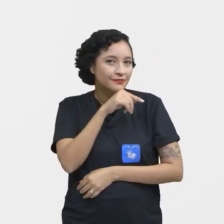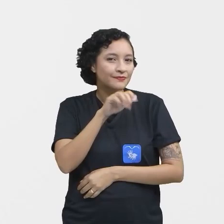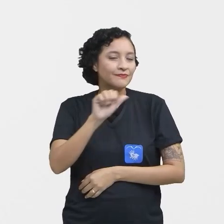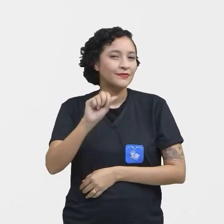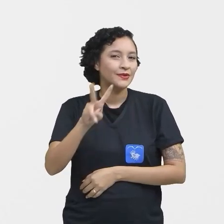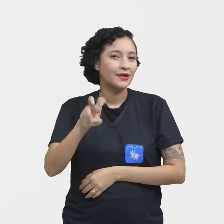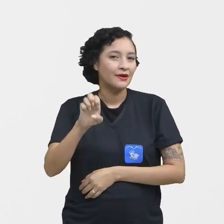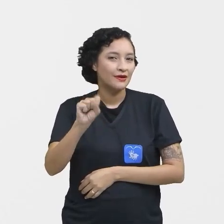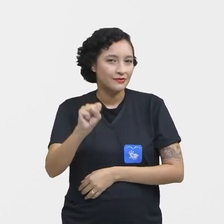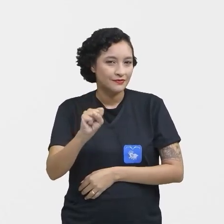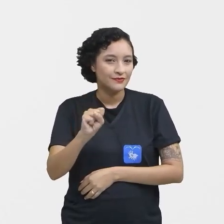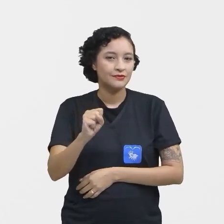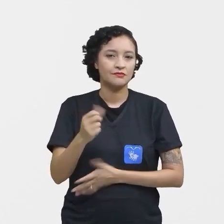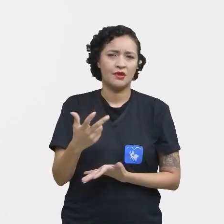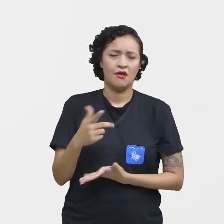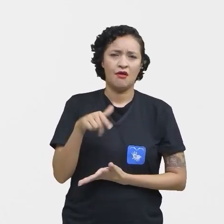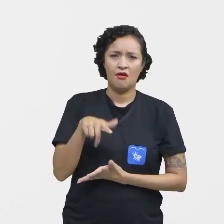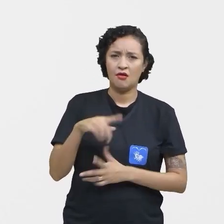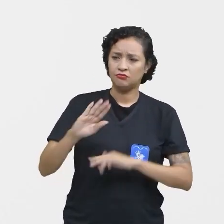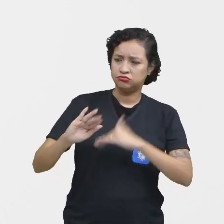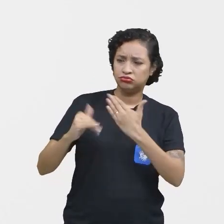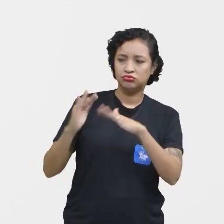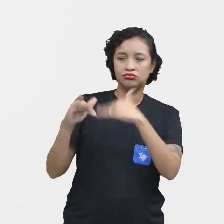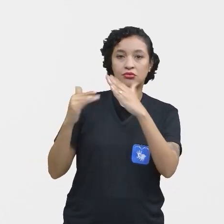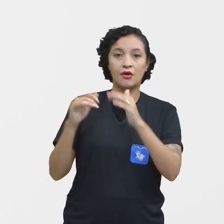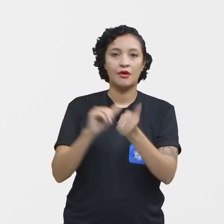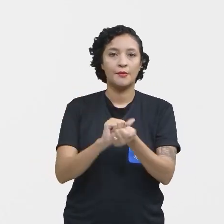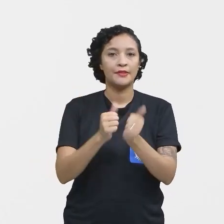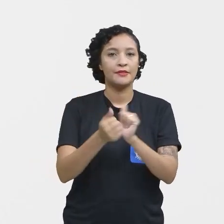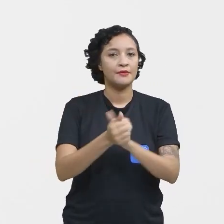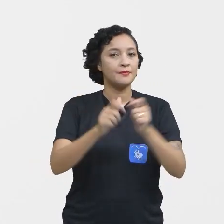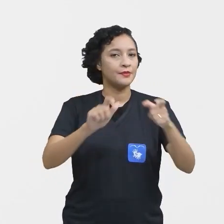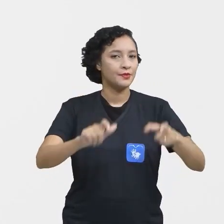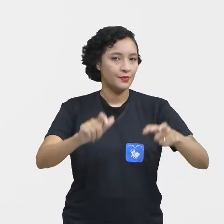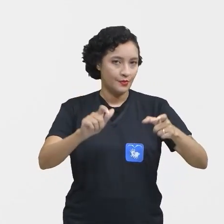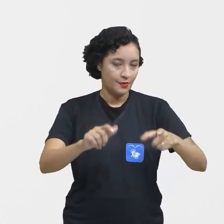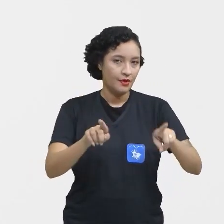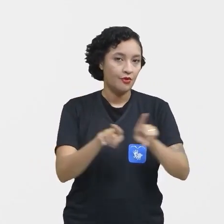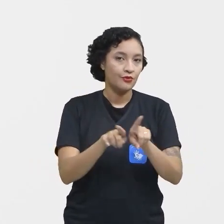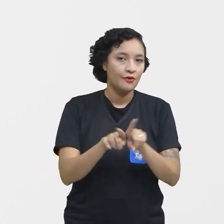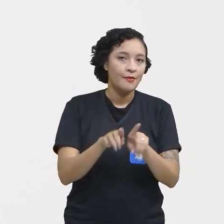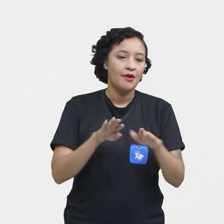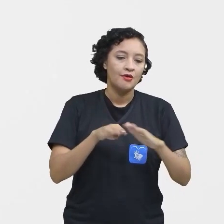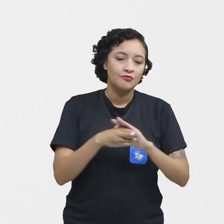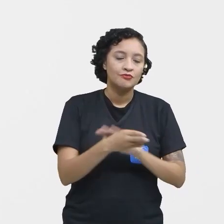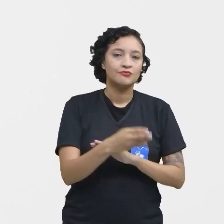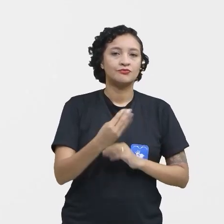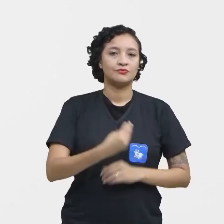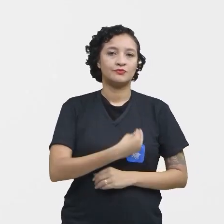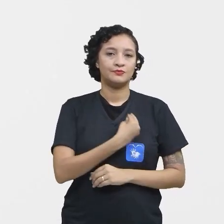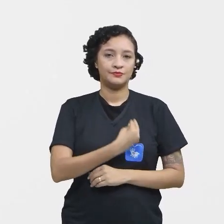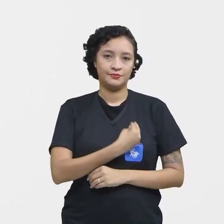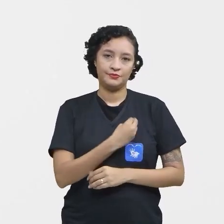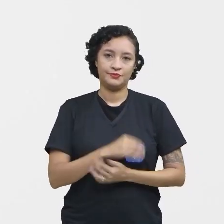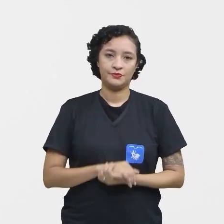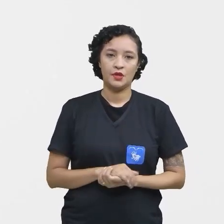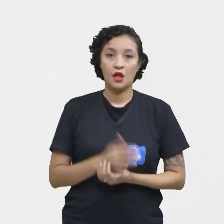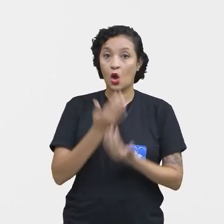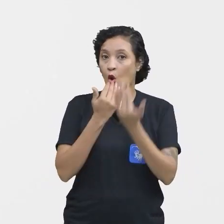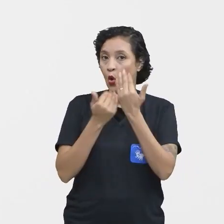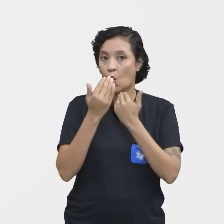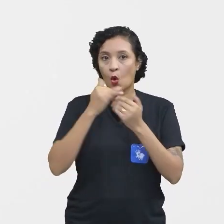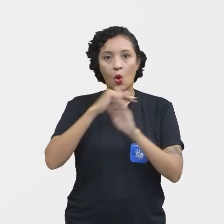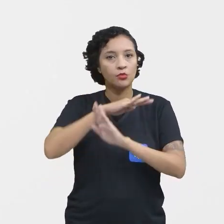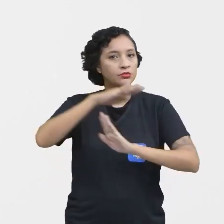aves, elas evoluíram para se adaptar em muitos ambientes e estilos de vida. Elas comem de tudo,